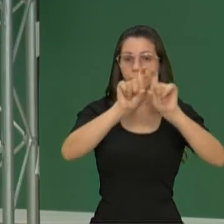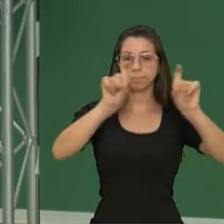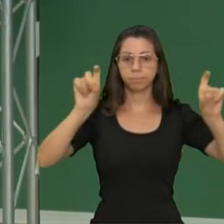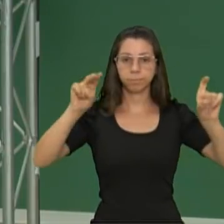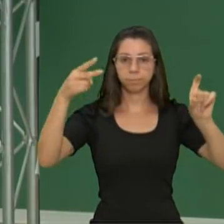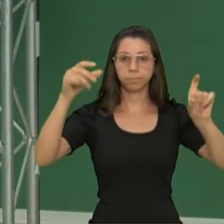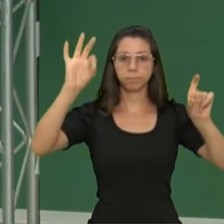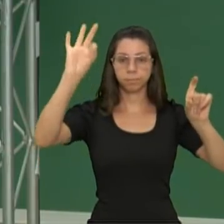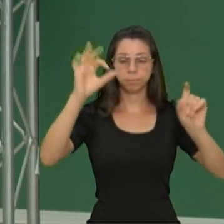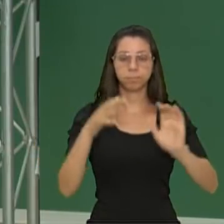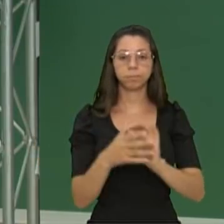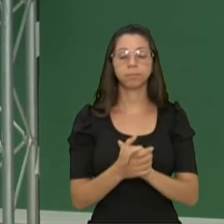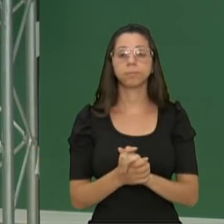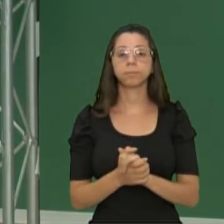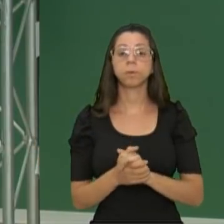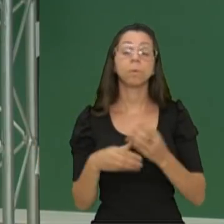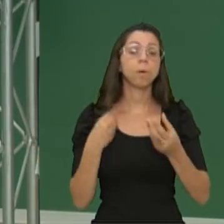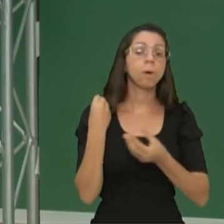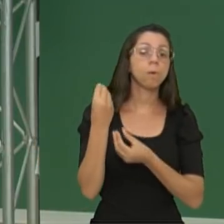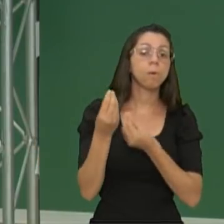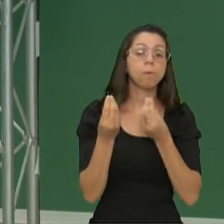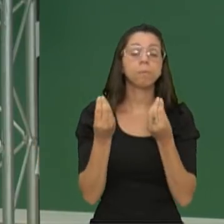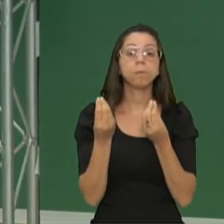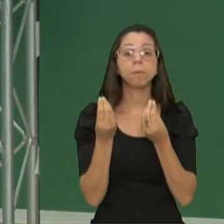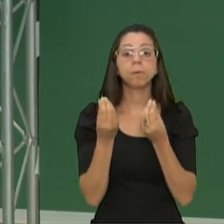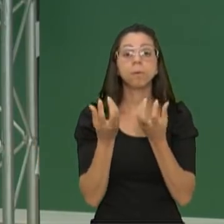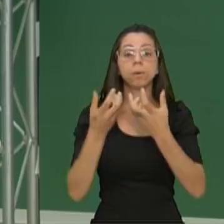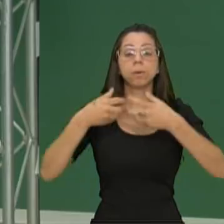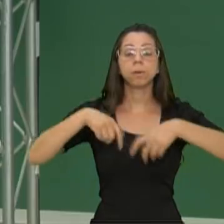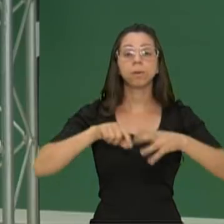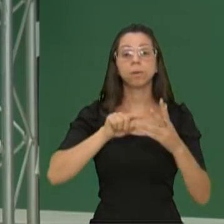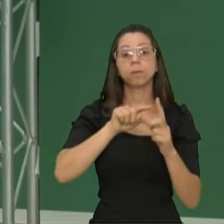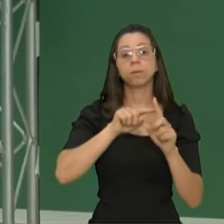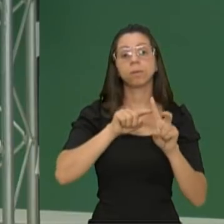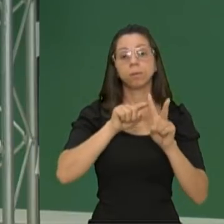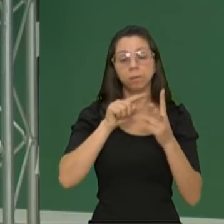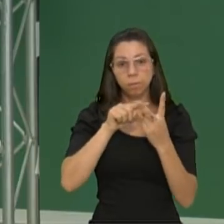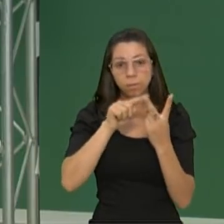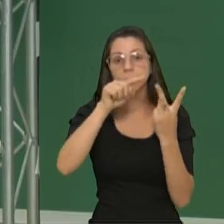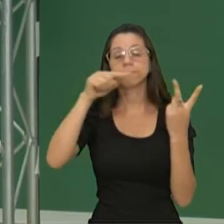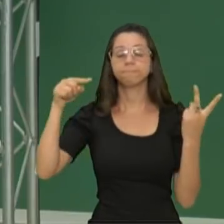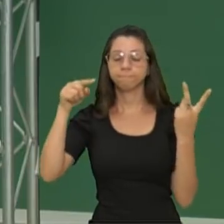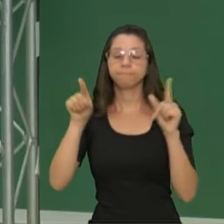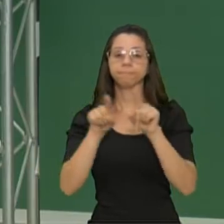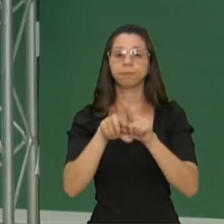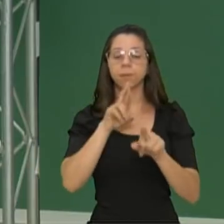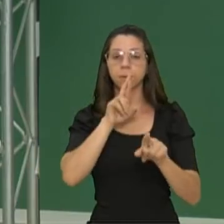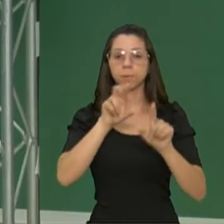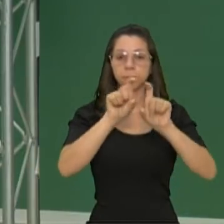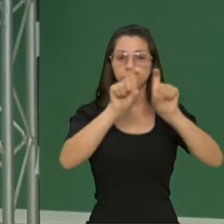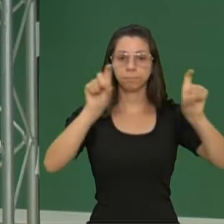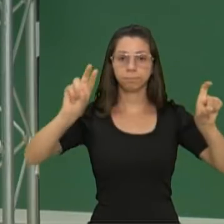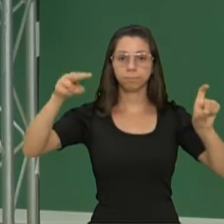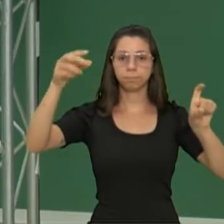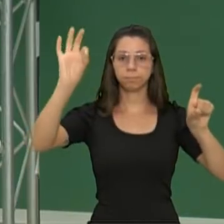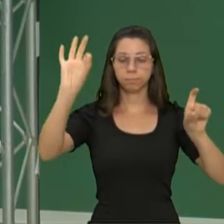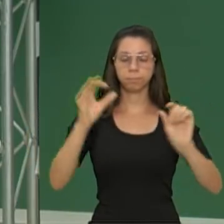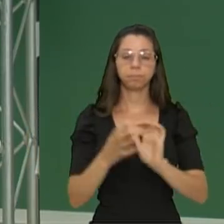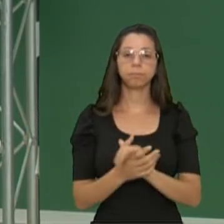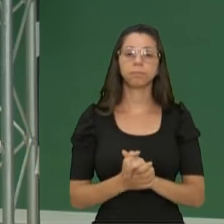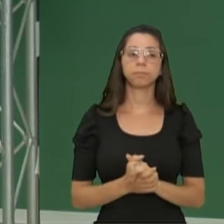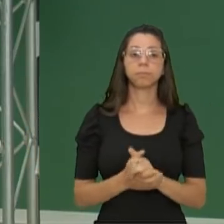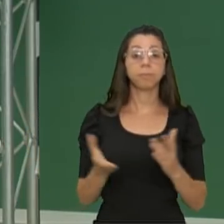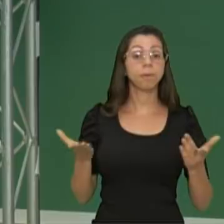segundo grau. A aplicação da fórmula de Bhaskara na resolução de equações do segundo grau. Na aula de